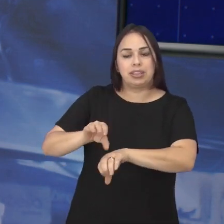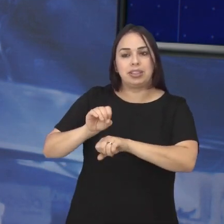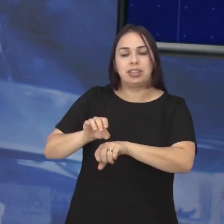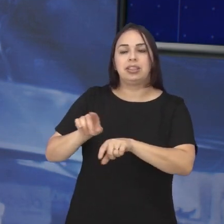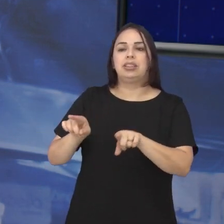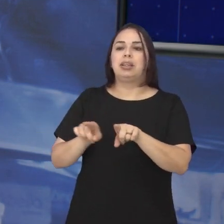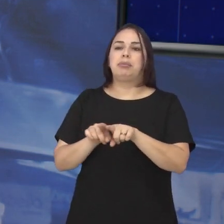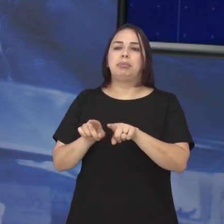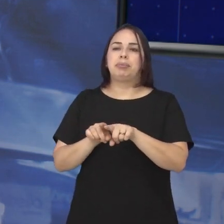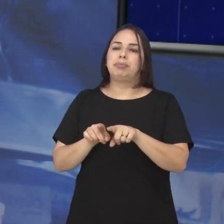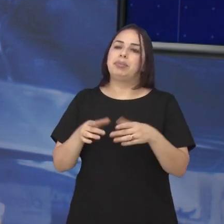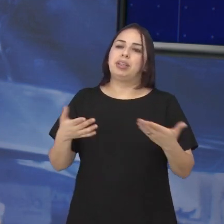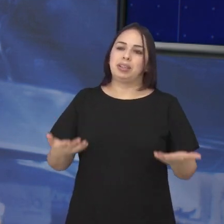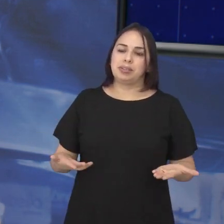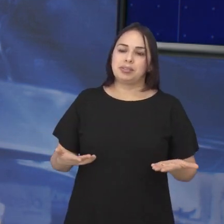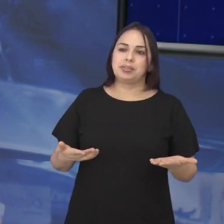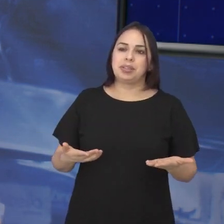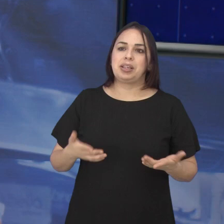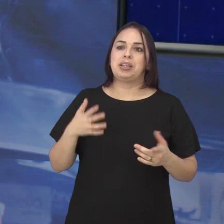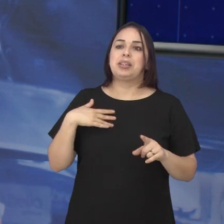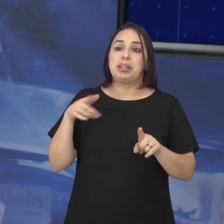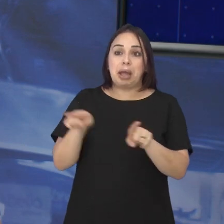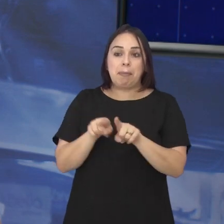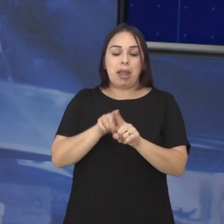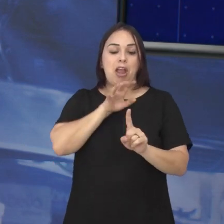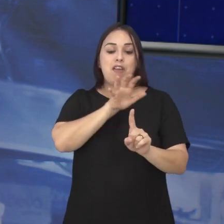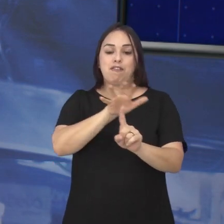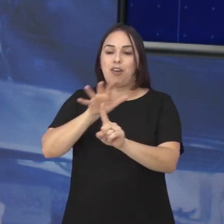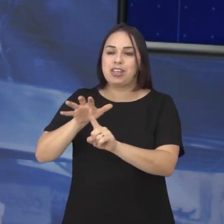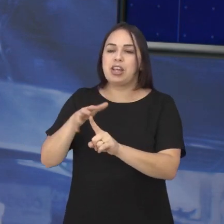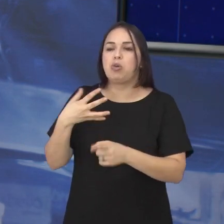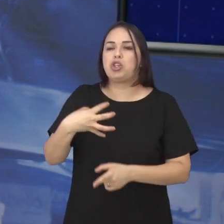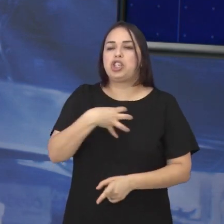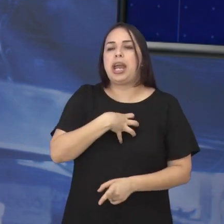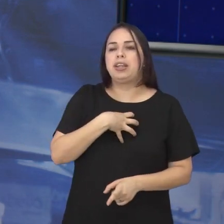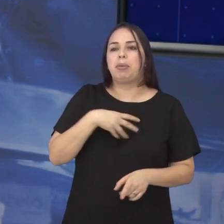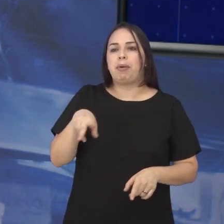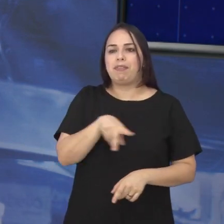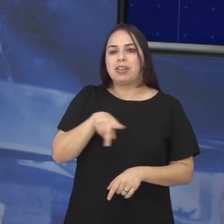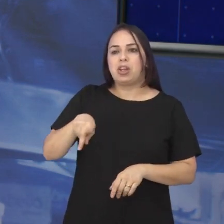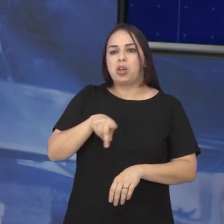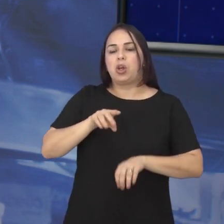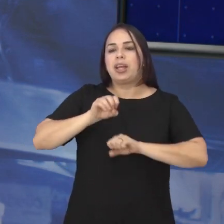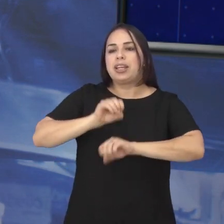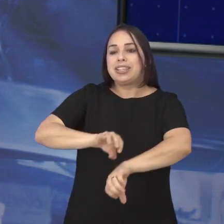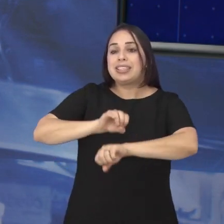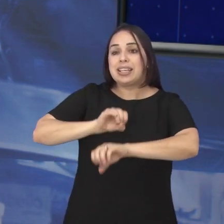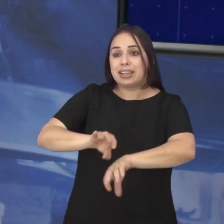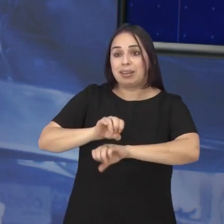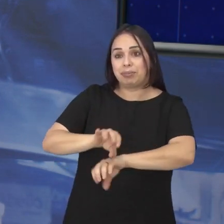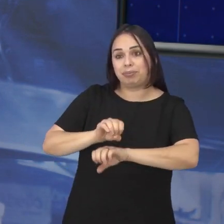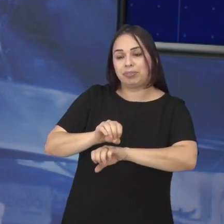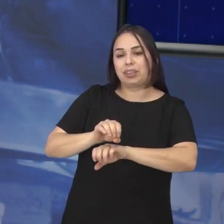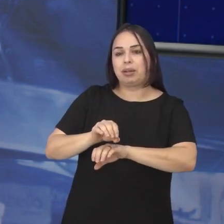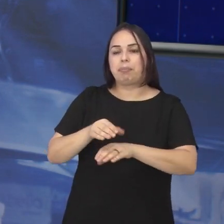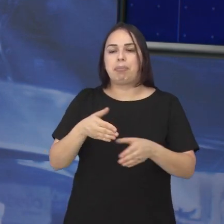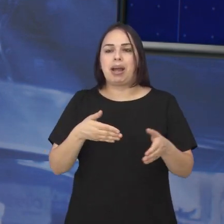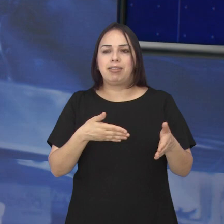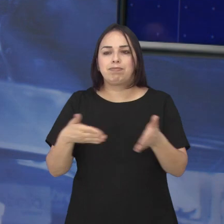ensinar e estratégias. E, obviamente, que isso impacta nas estratégias que os professores, enfim, que as escolas usam